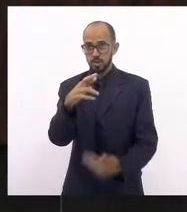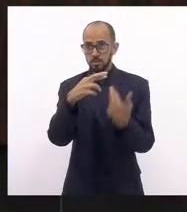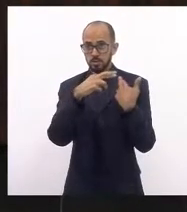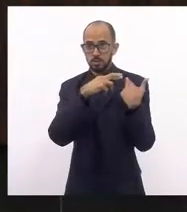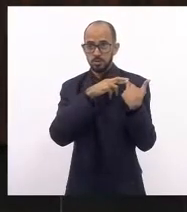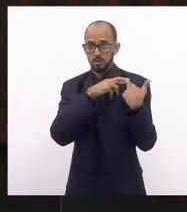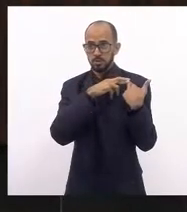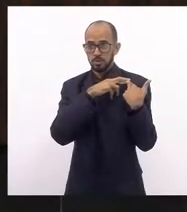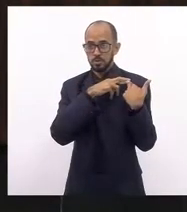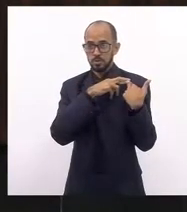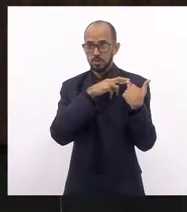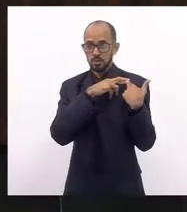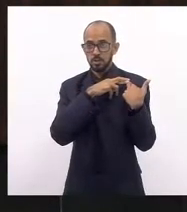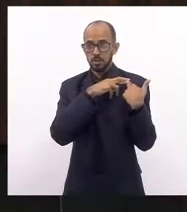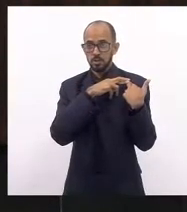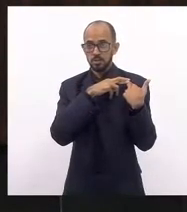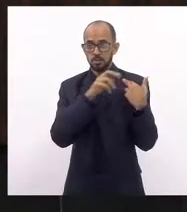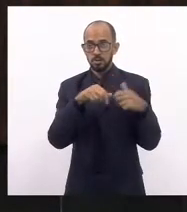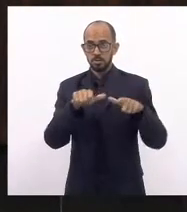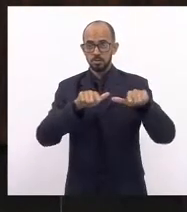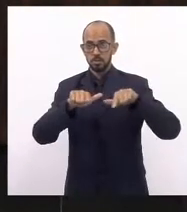responsável pelo trabalho